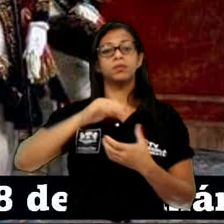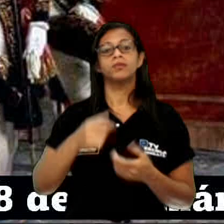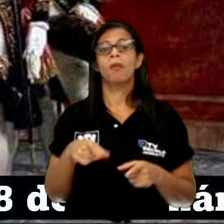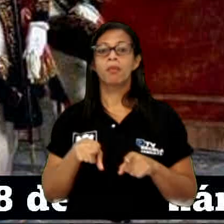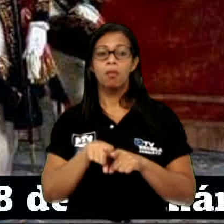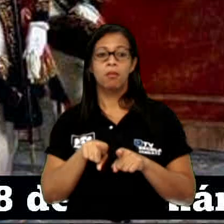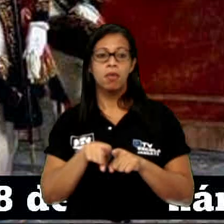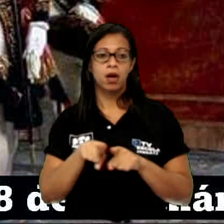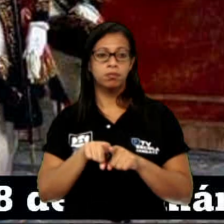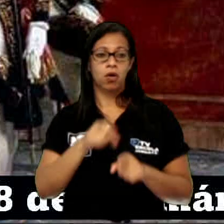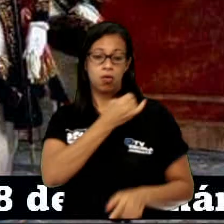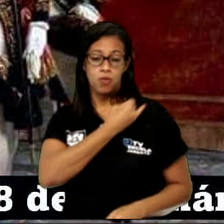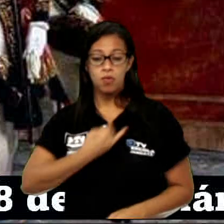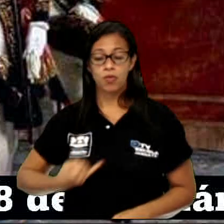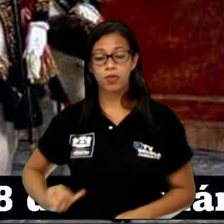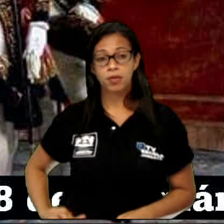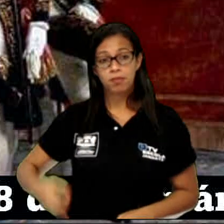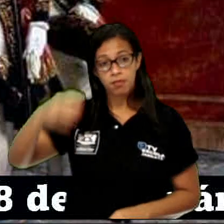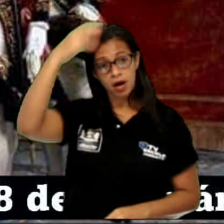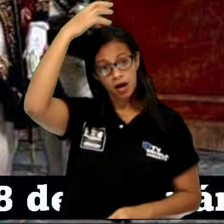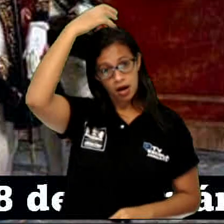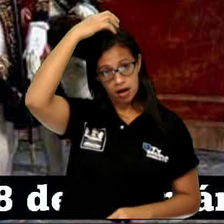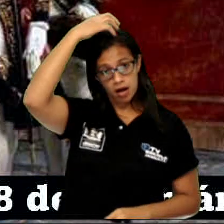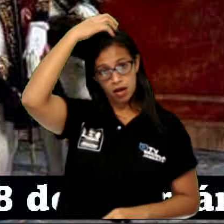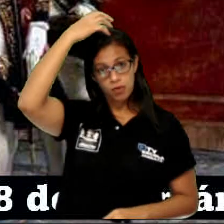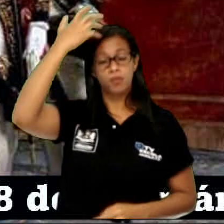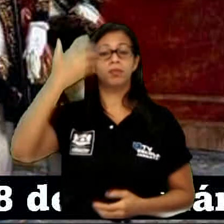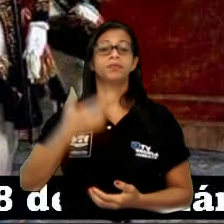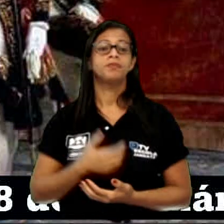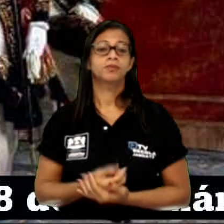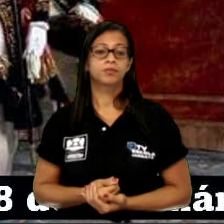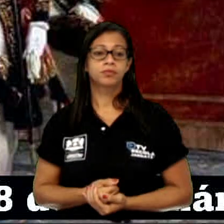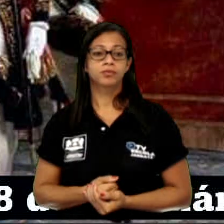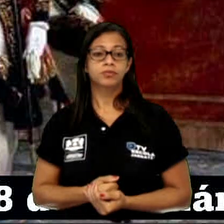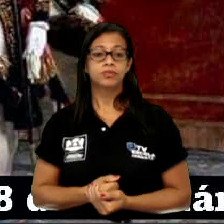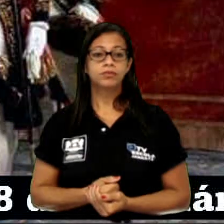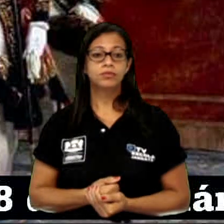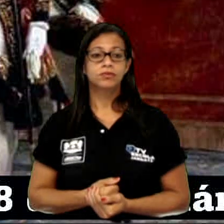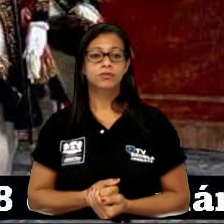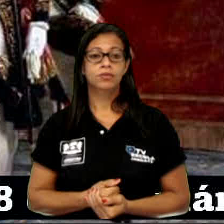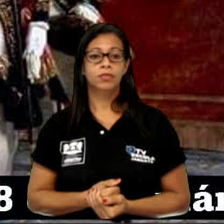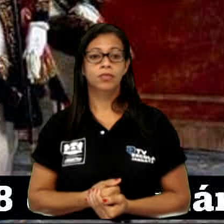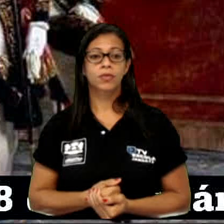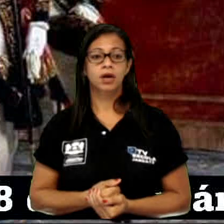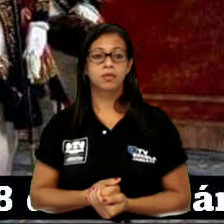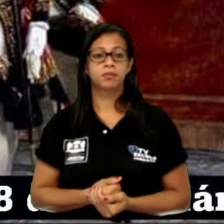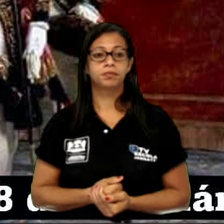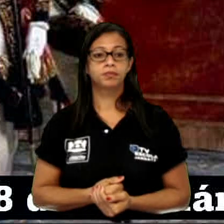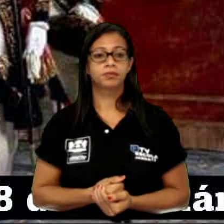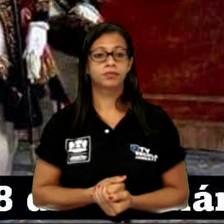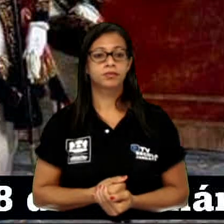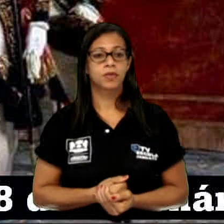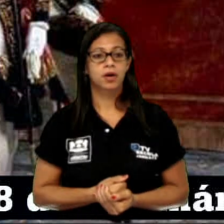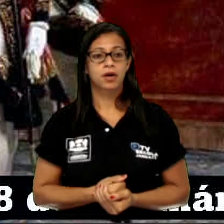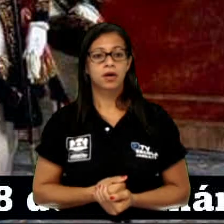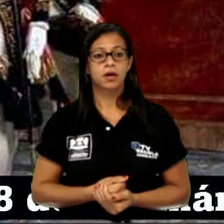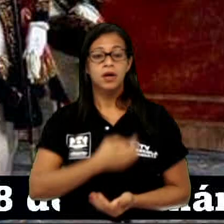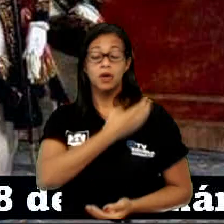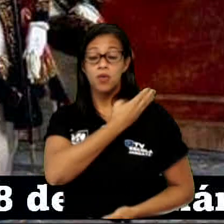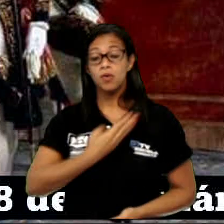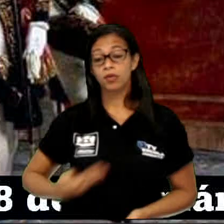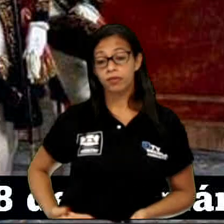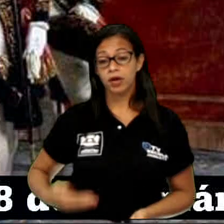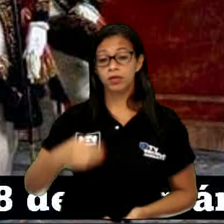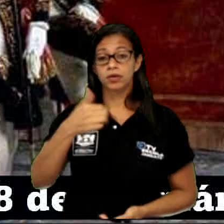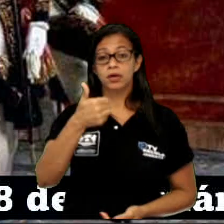Império, que vai de 1804 a 1815, e o governo dos 100 anos, certo? Que foi 100 dias,